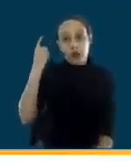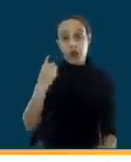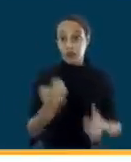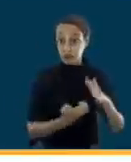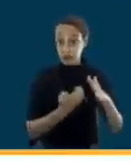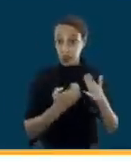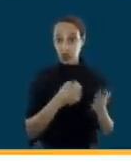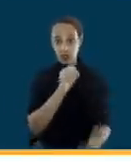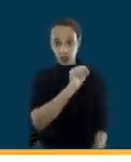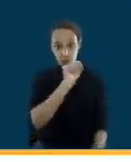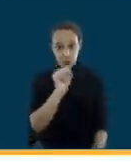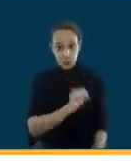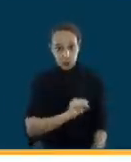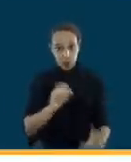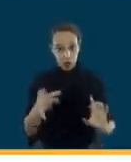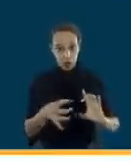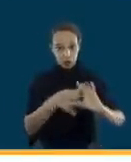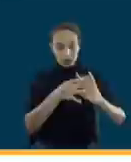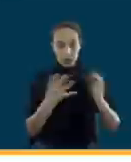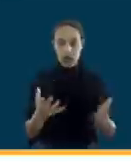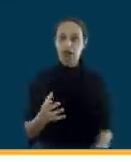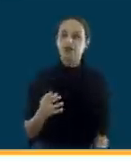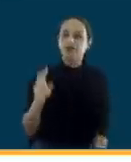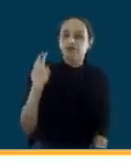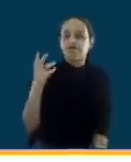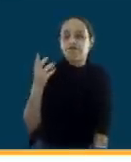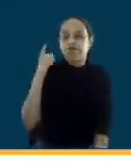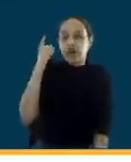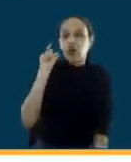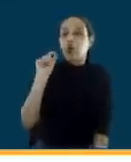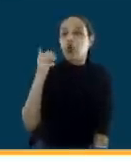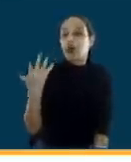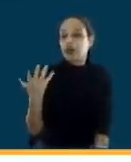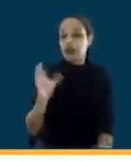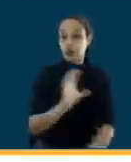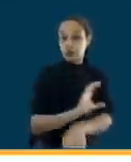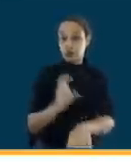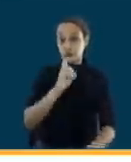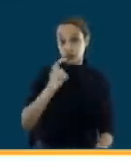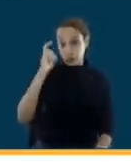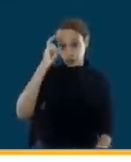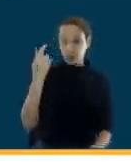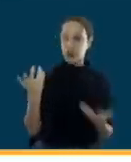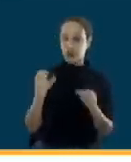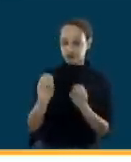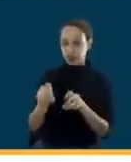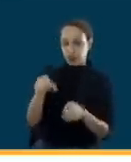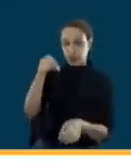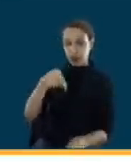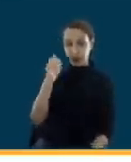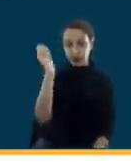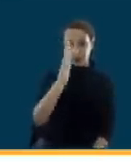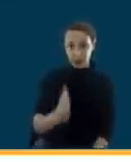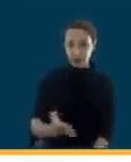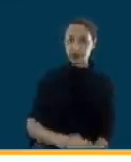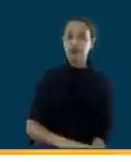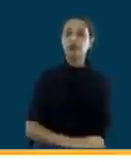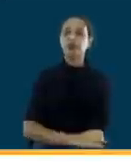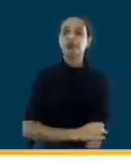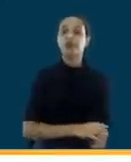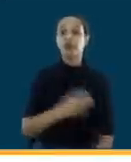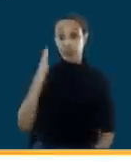um todo, nós temos em relação à cultura e educação no nosso país. Nós sabemos que